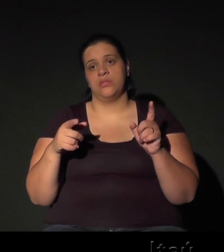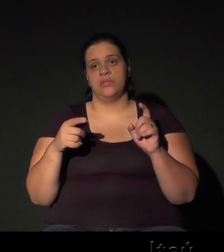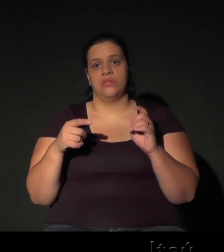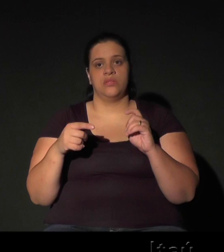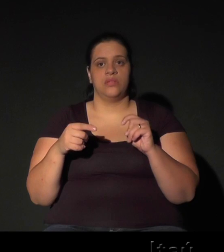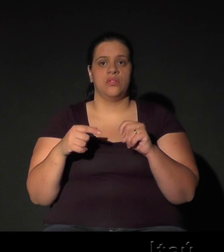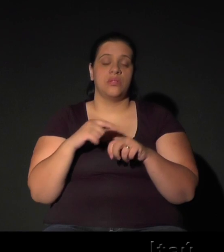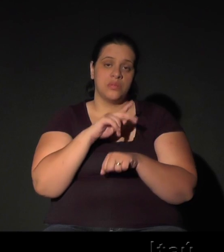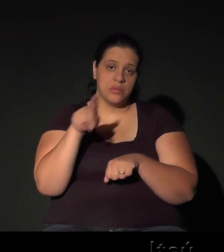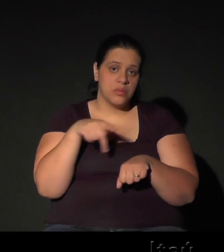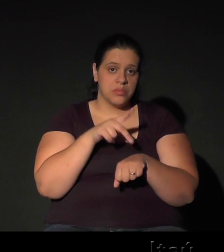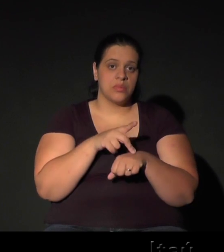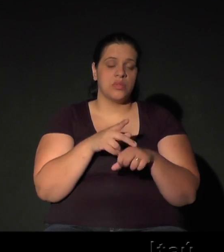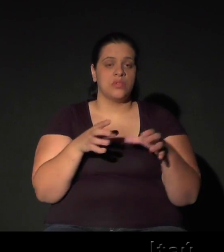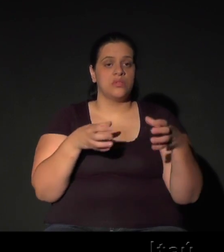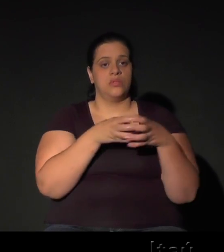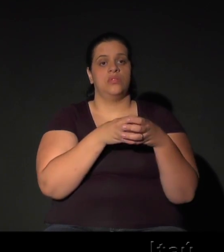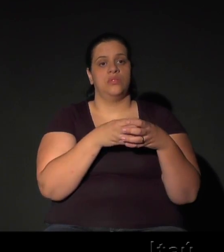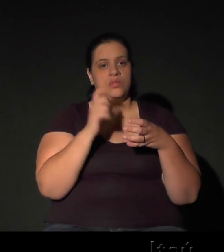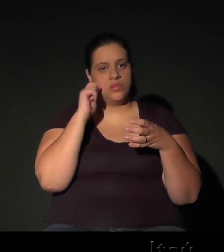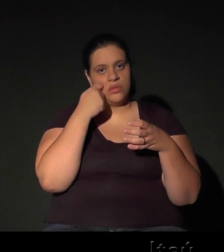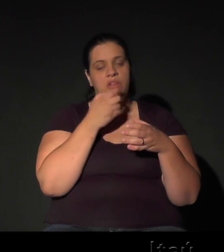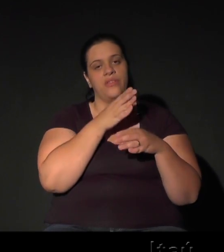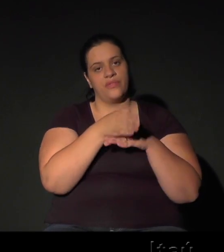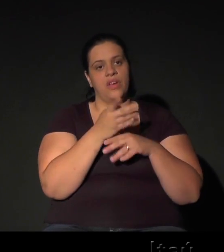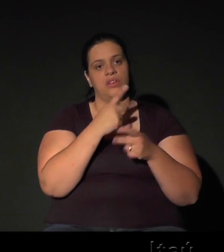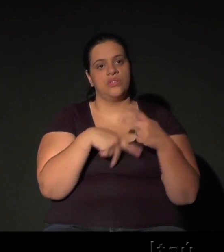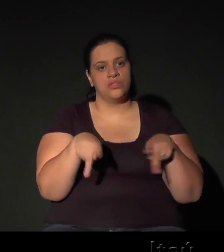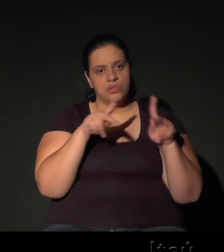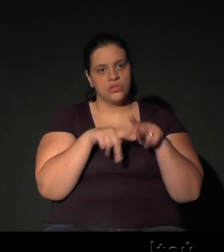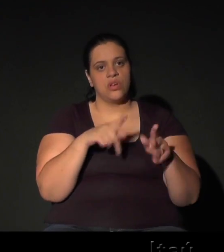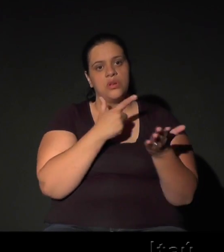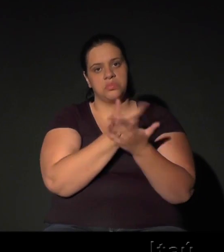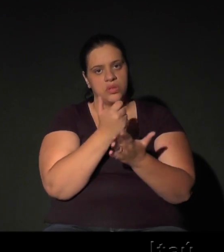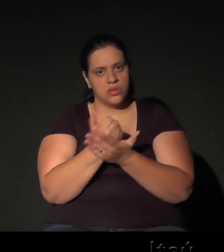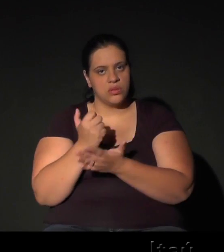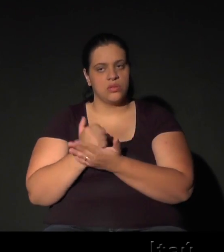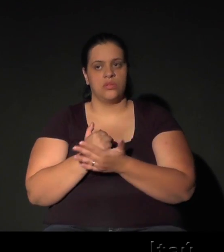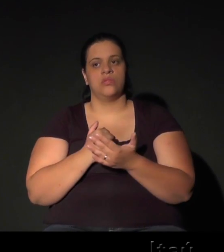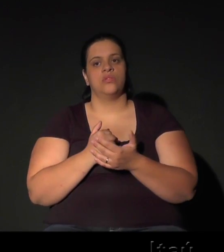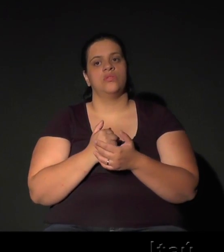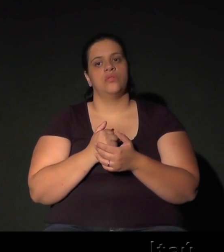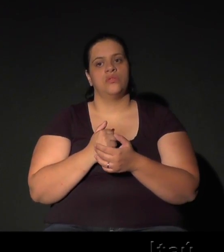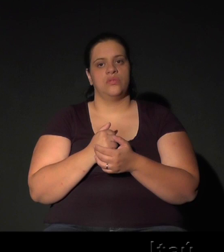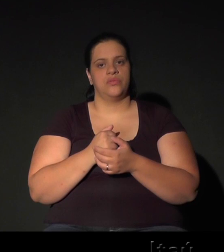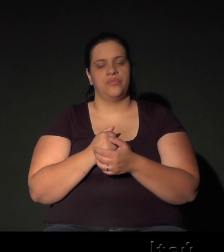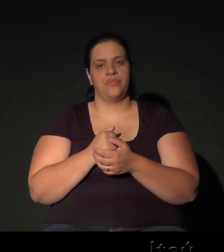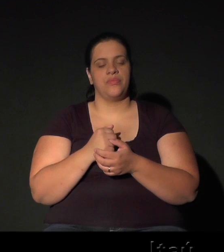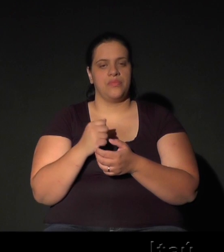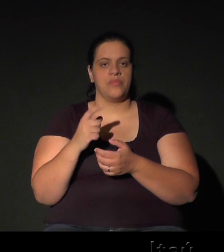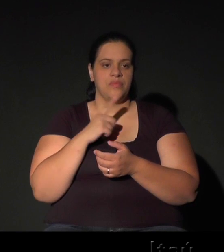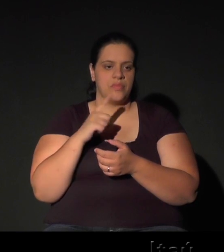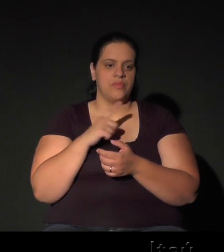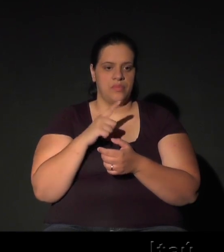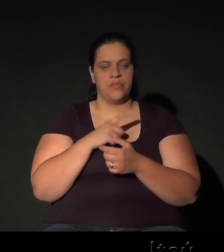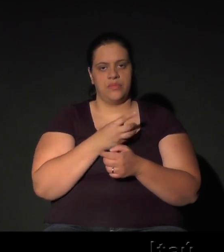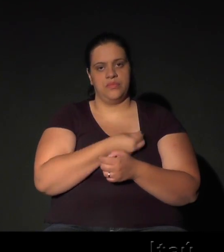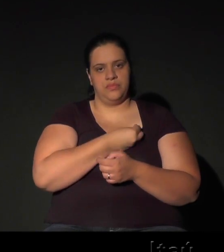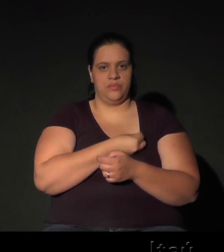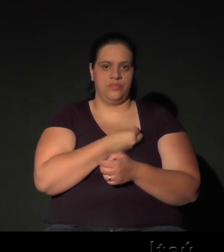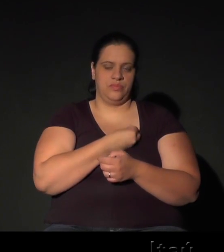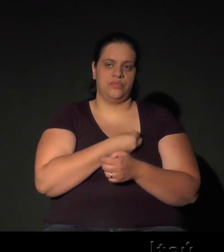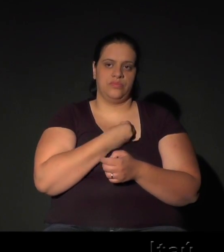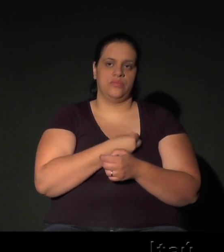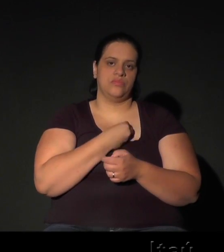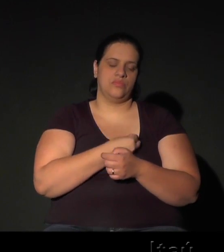é um um país que criou uma classe média Negra que vai oo Shopping que consome que tem eh um um padrão né de vida em